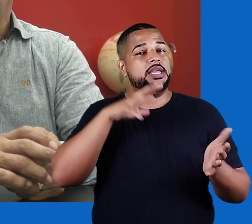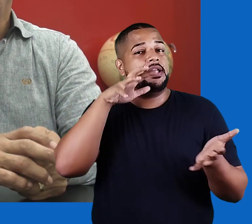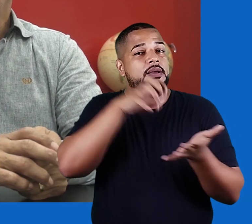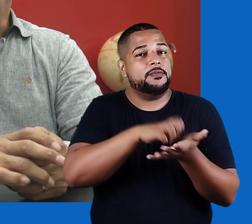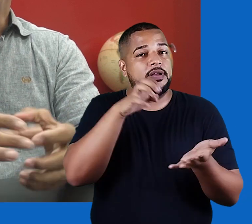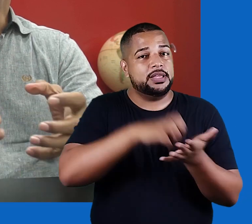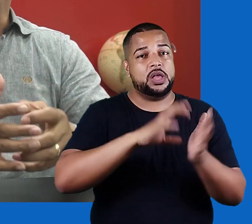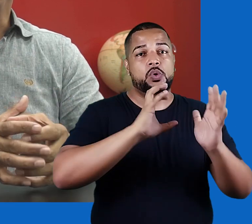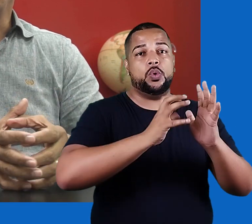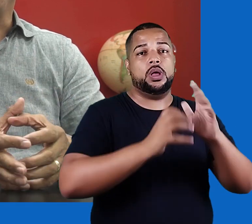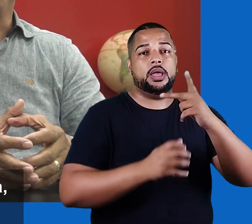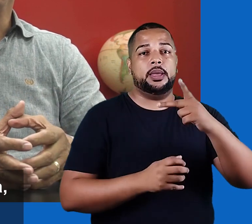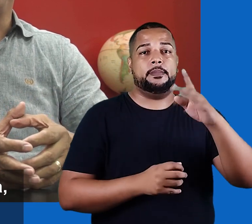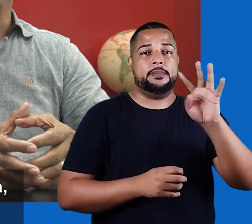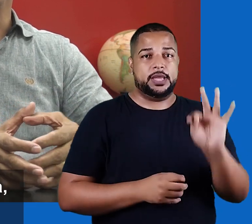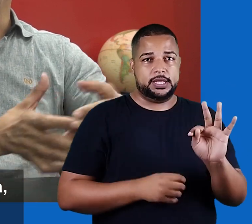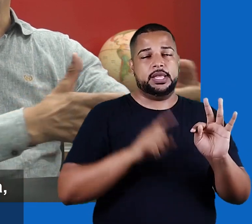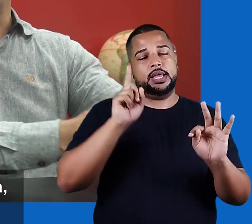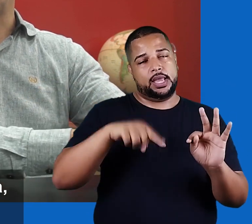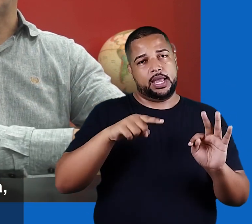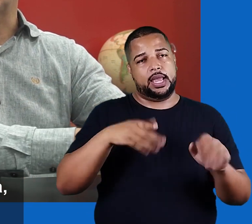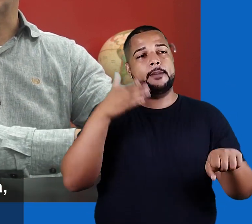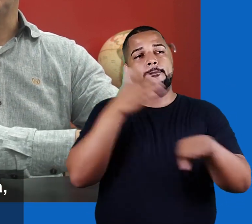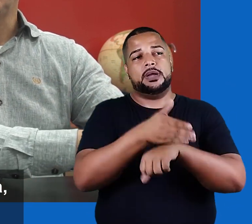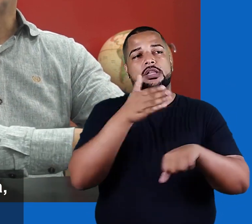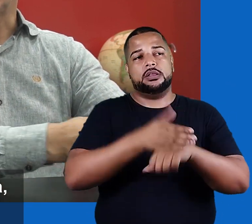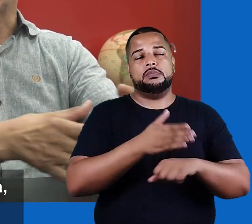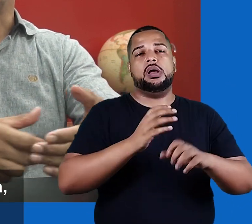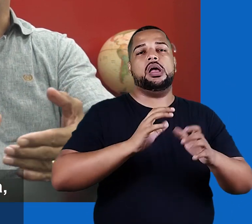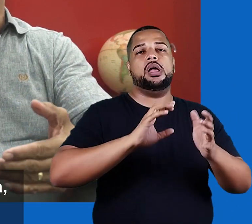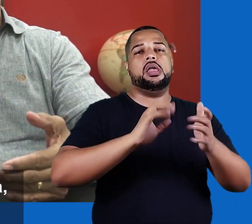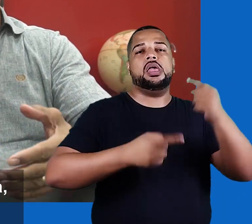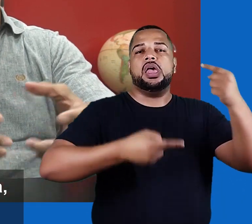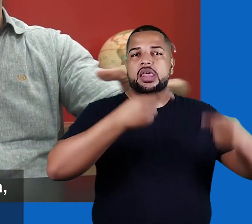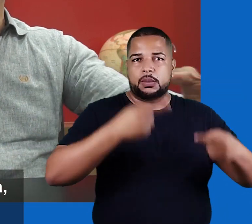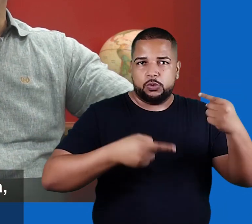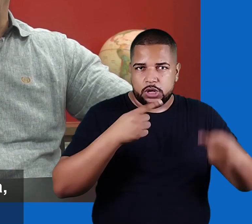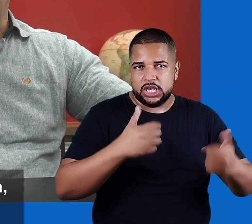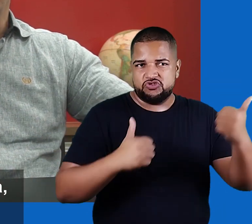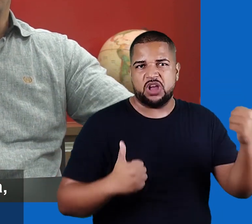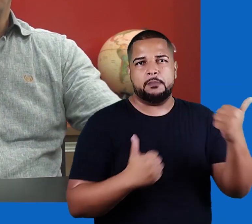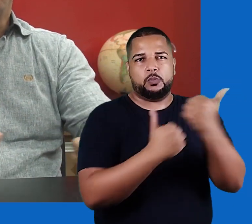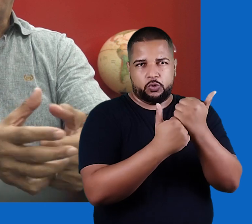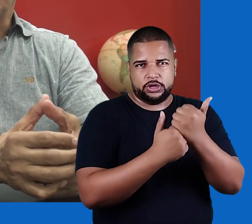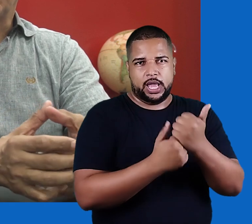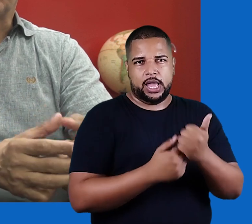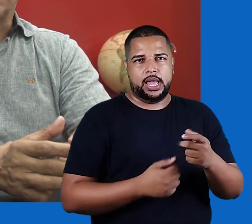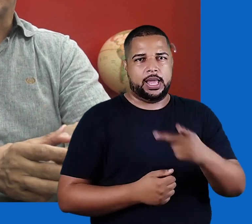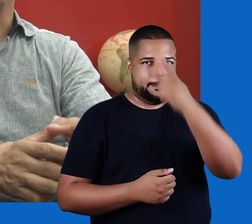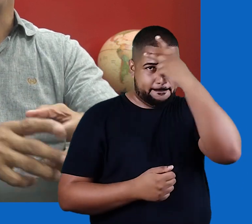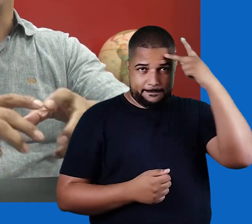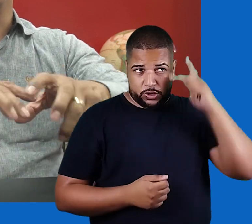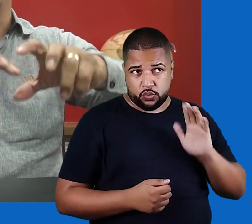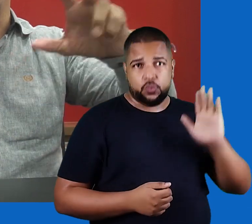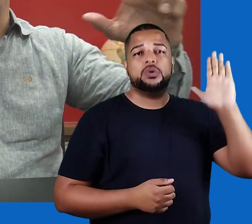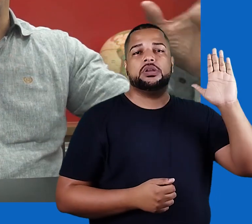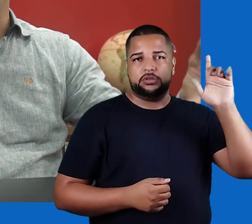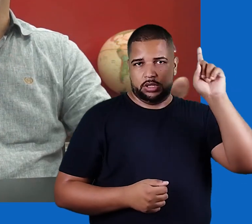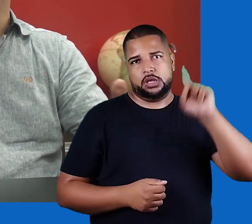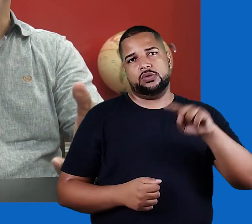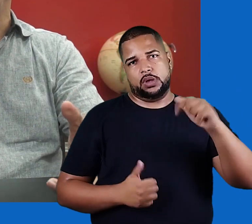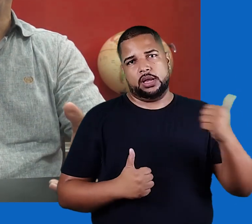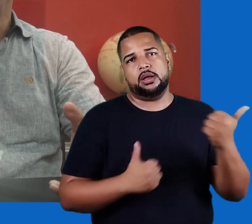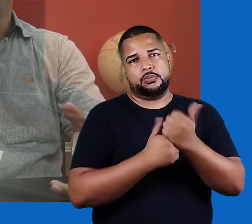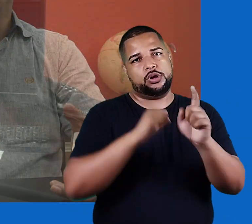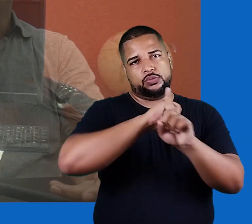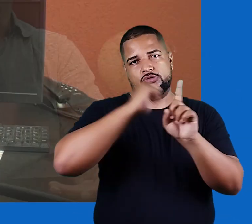Trabalhadores, que é o instrumento na qual você pode se envolver na política, se candidatar ou apoiar alguém para poder ajudar a transformação na sociedade